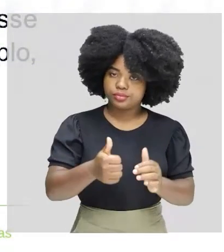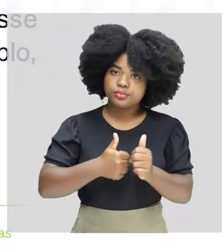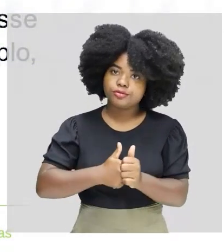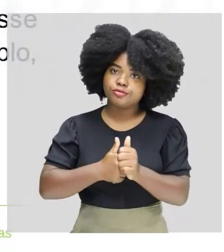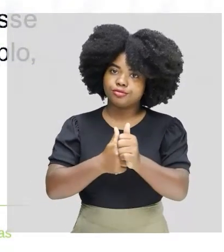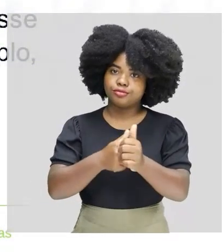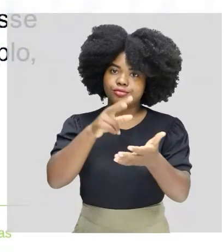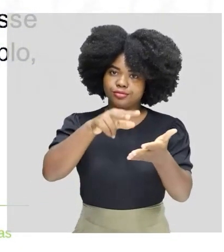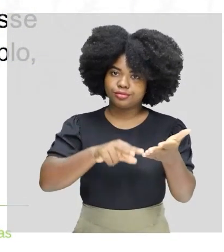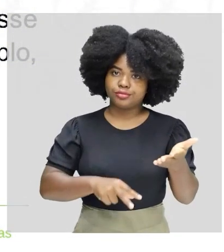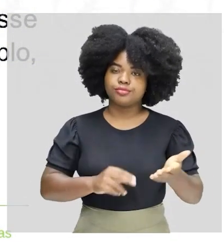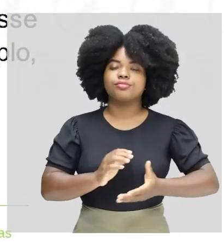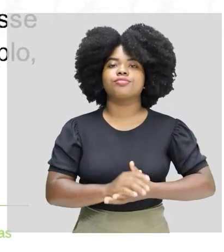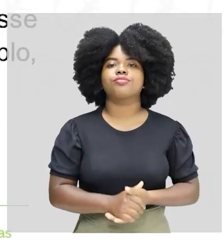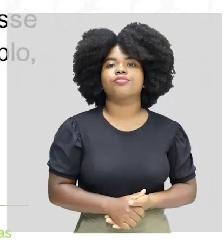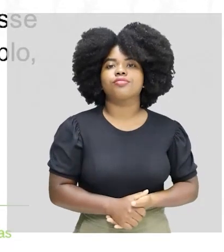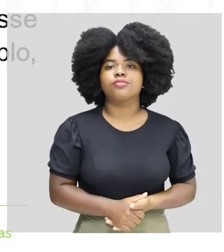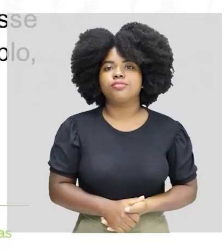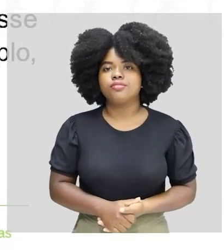questão.